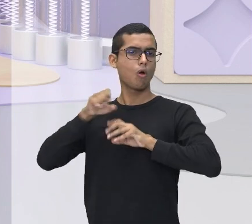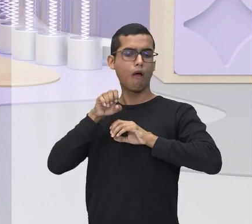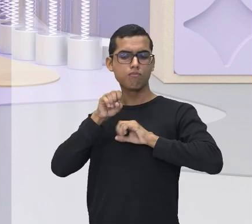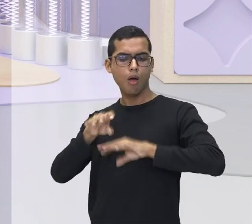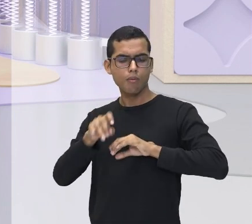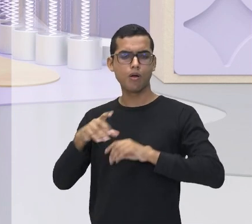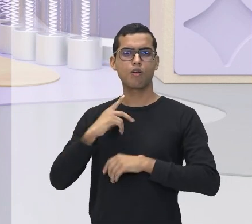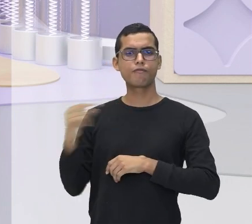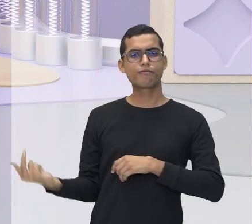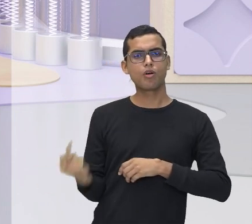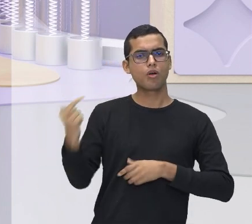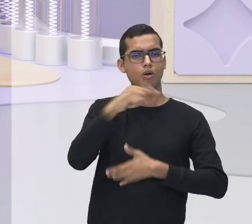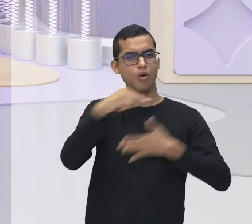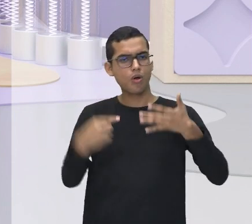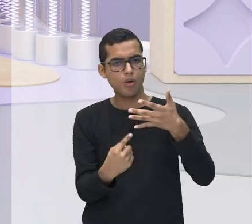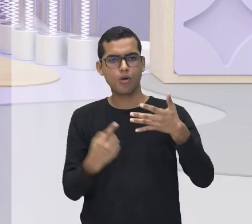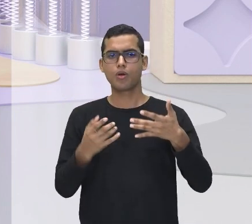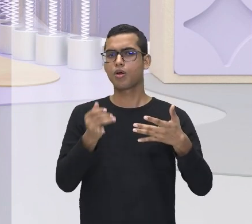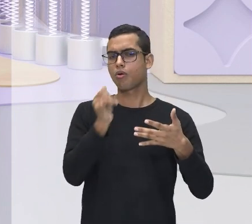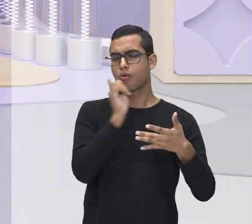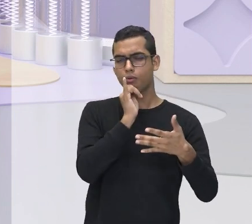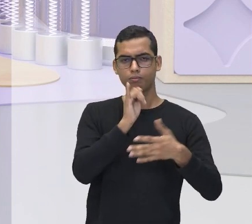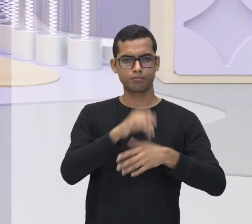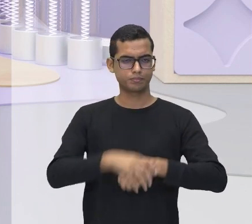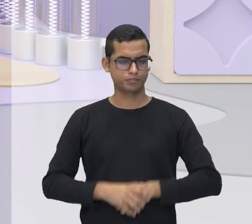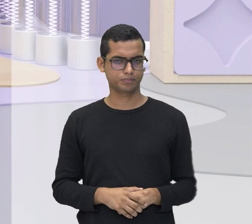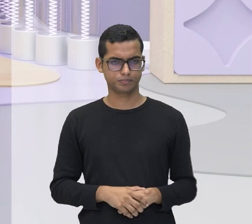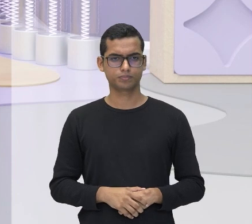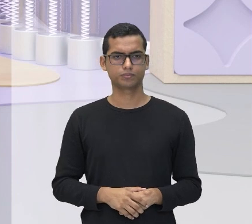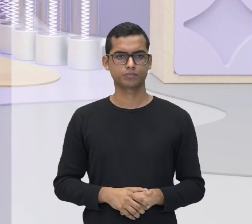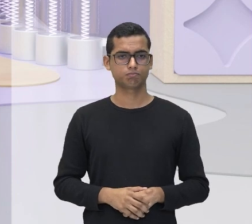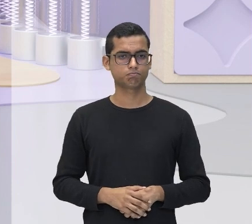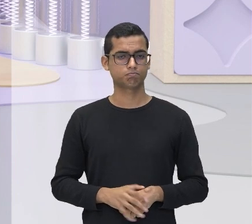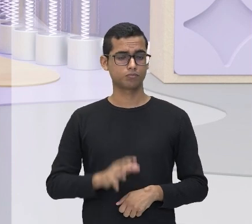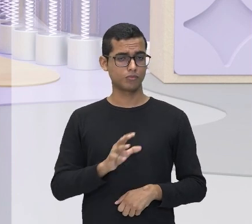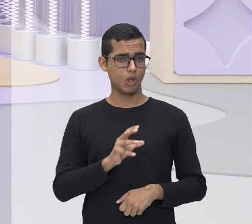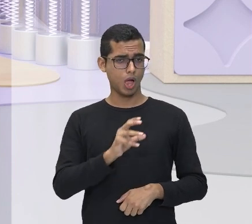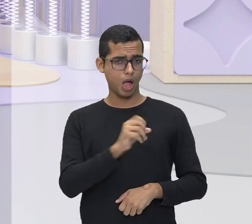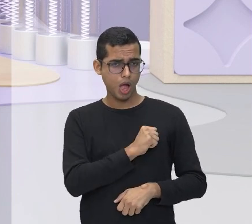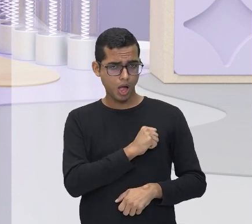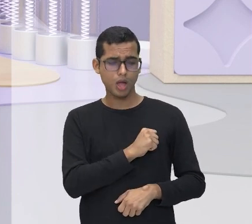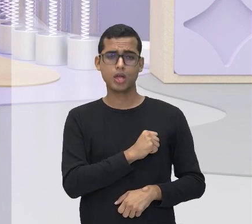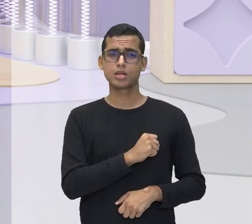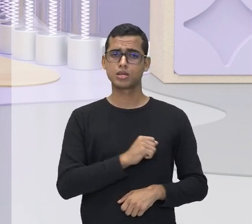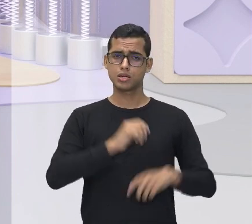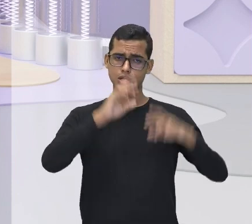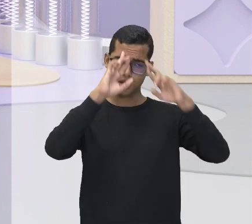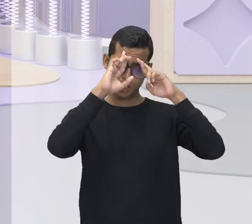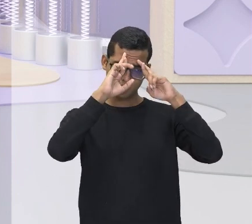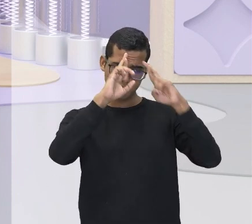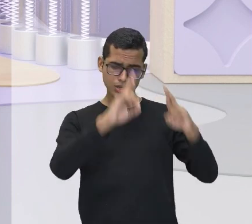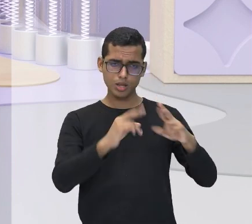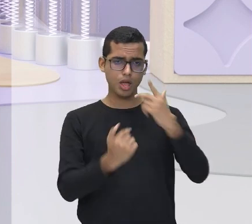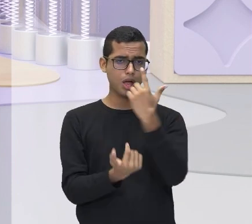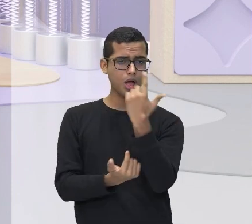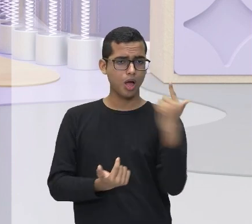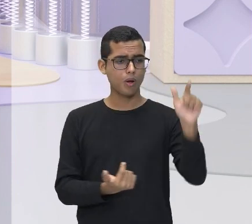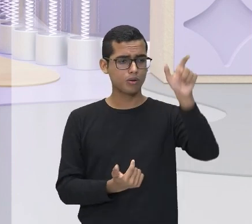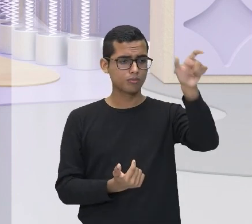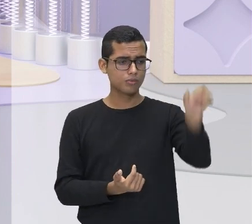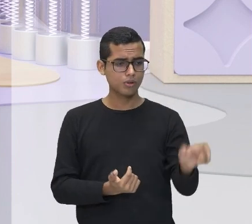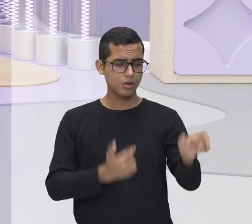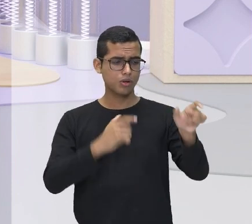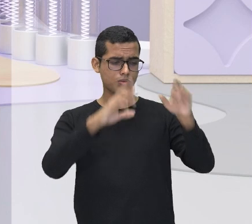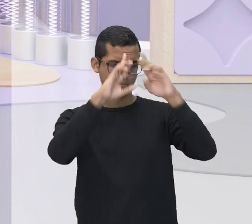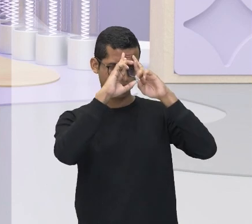membros nos valores como, vamos ver esses valores? O amor e o respeito ao próximo. É a família